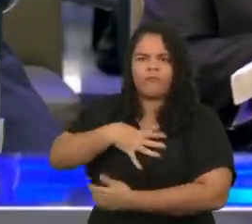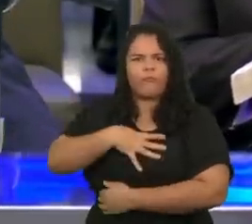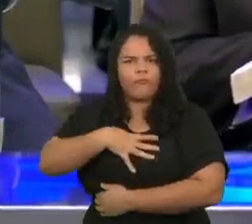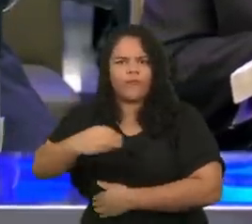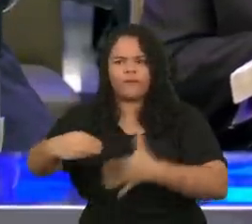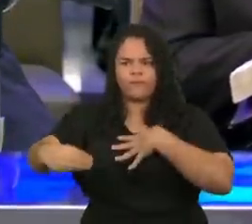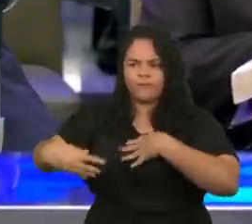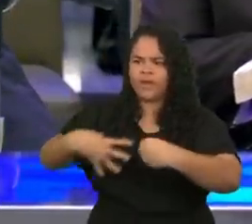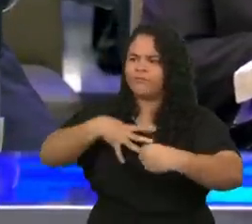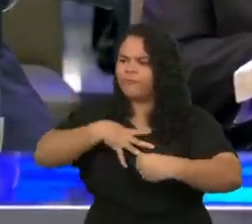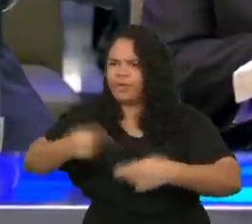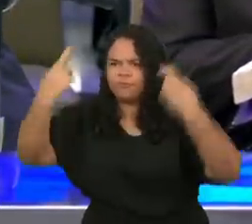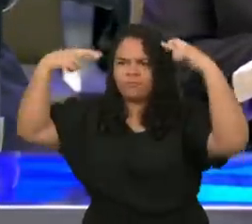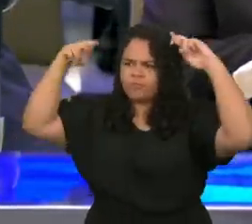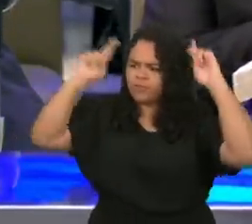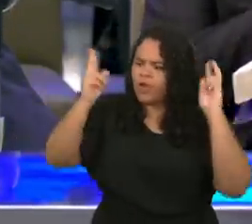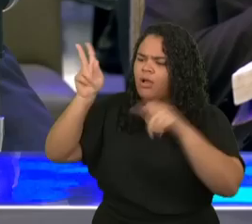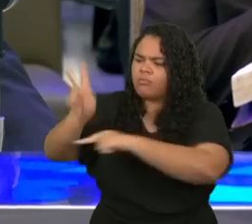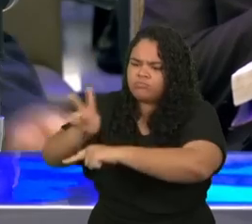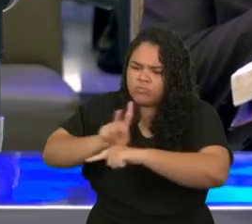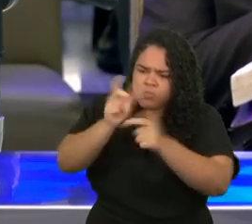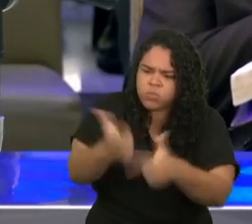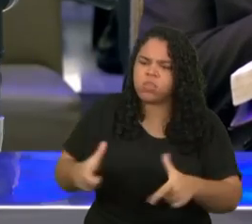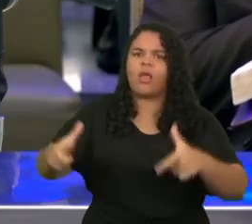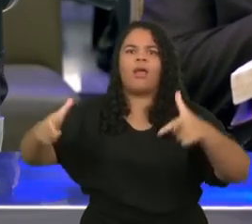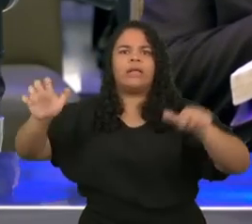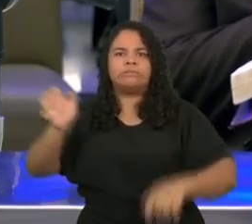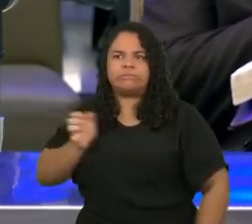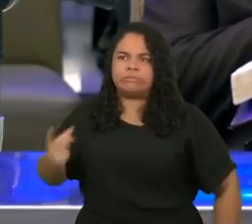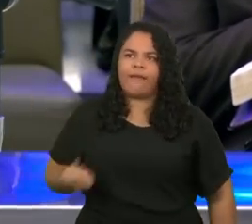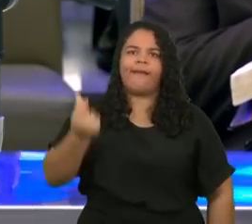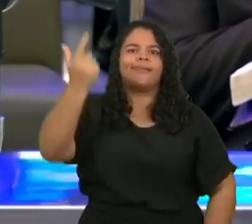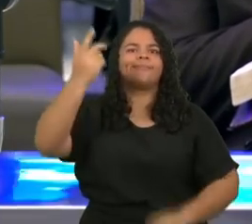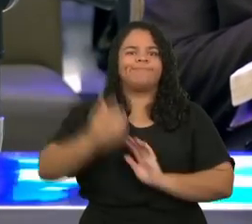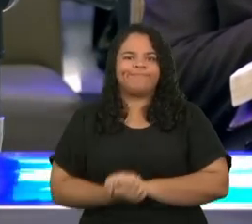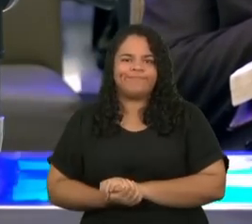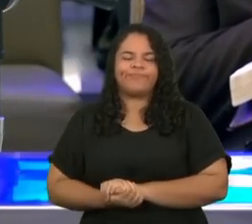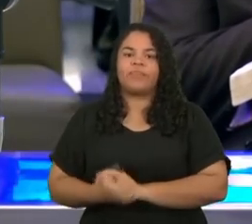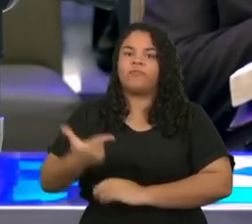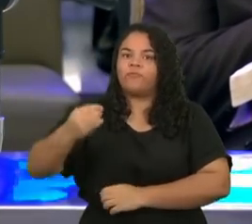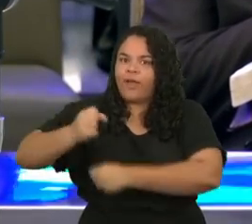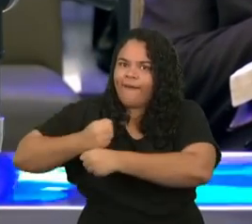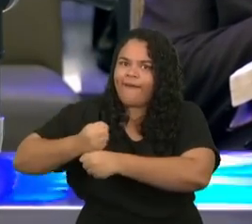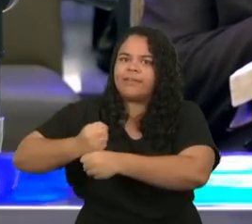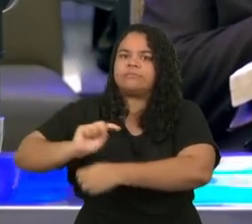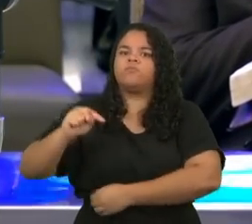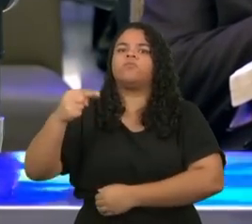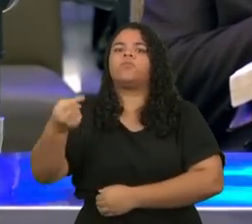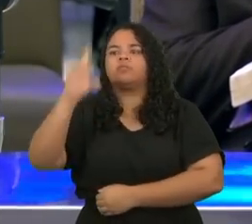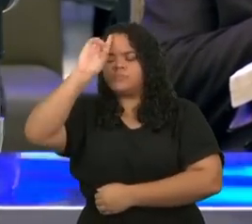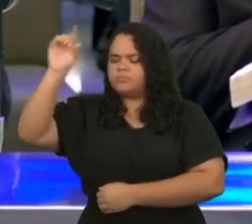dos seus pais e nos diz a palavra de Deus que vindo ele se deteu na cidade